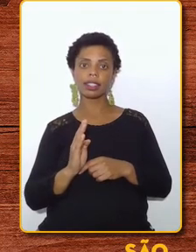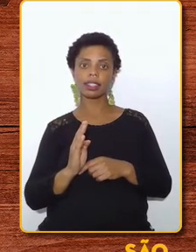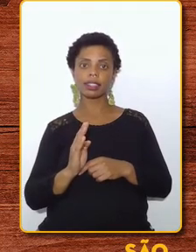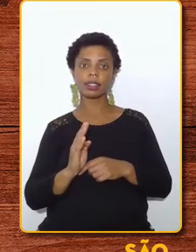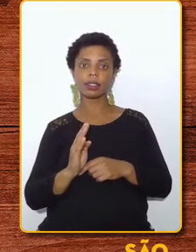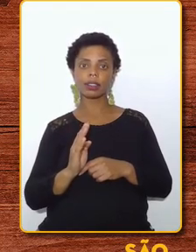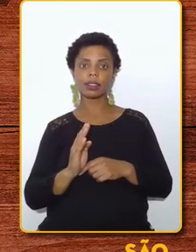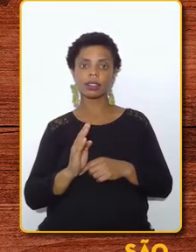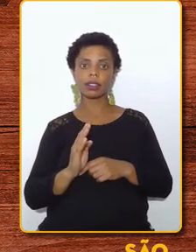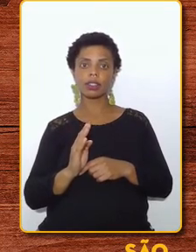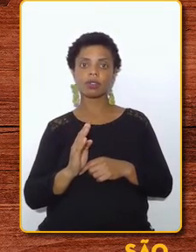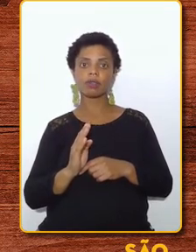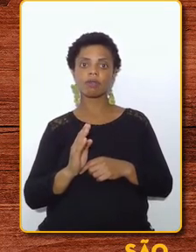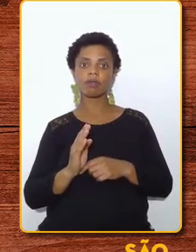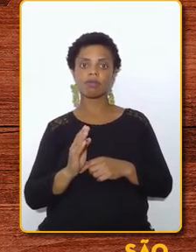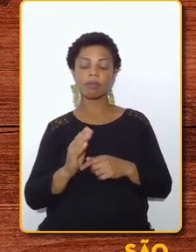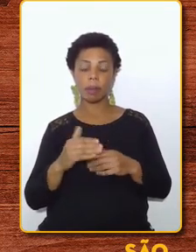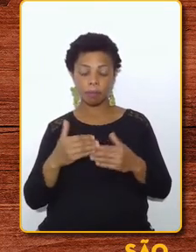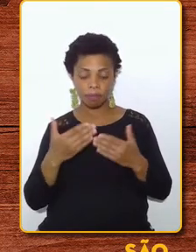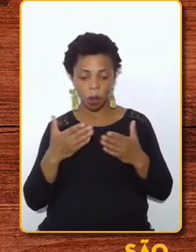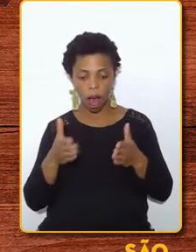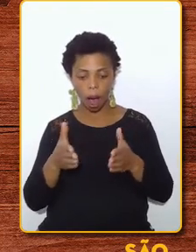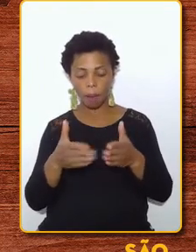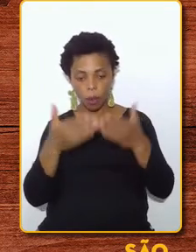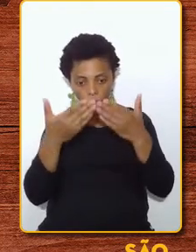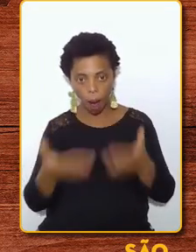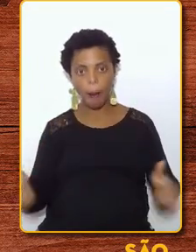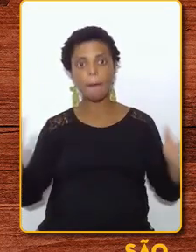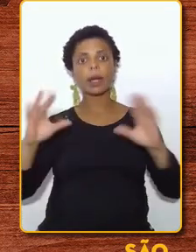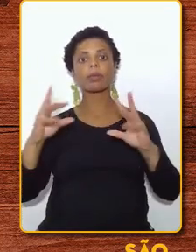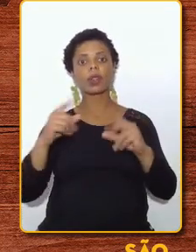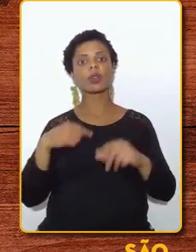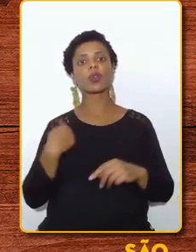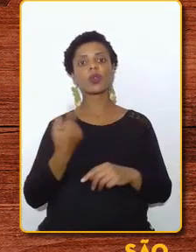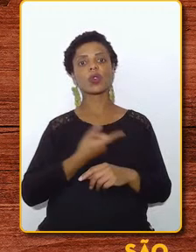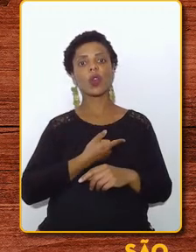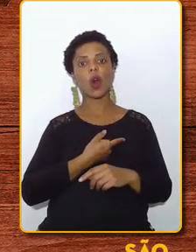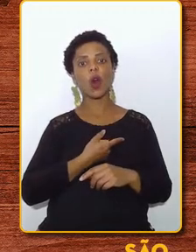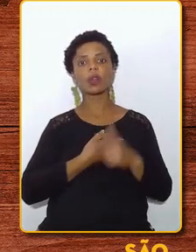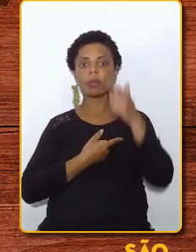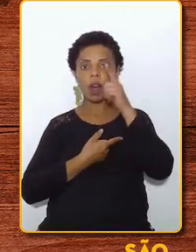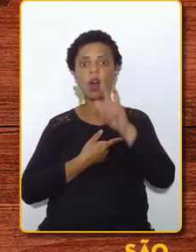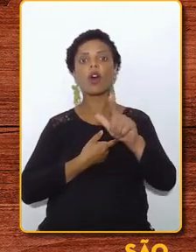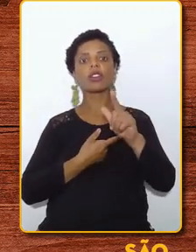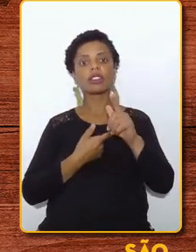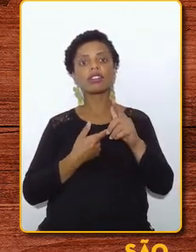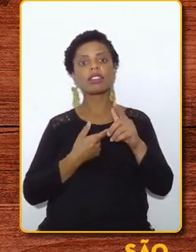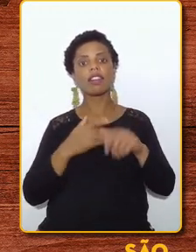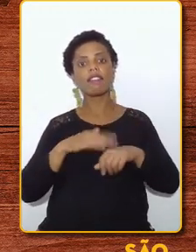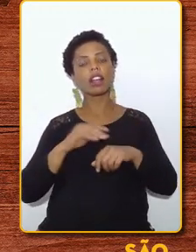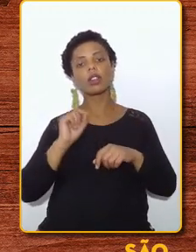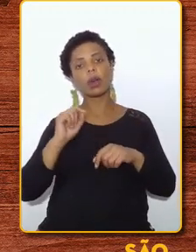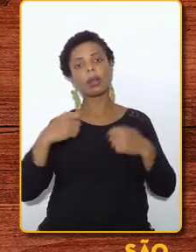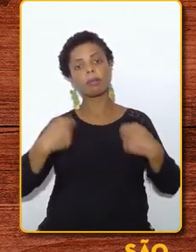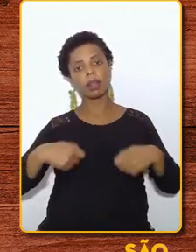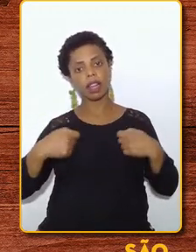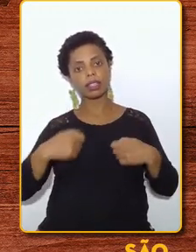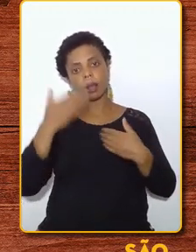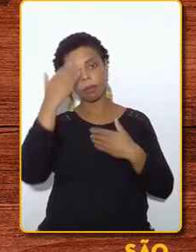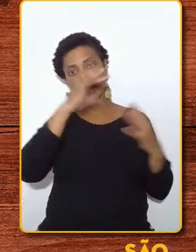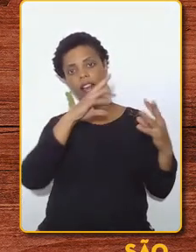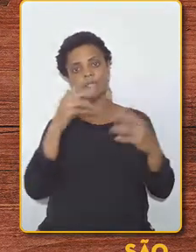pela frente, um caminho aberto para todos nós, para a gente fazer o que é preciso ser feito. Obrigada a todos,